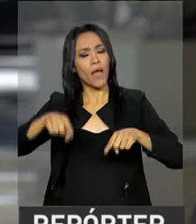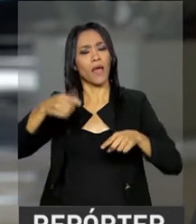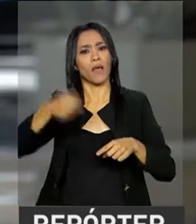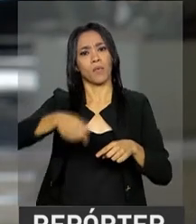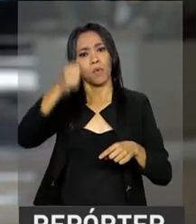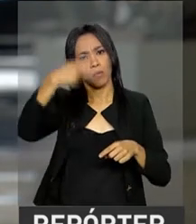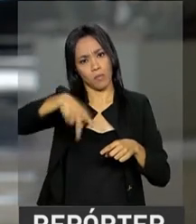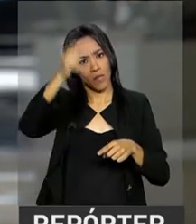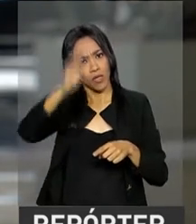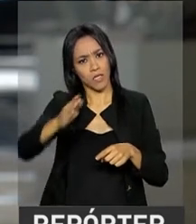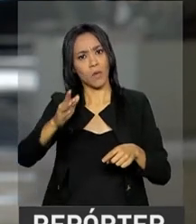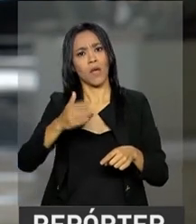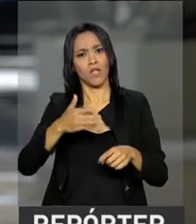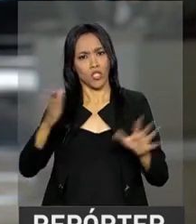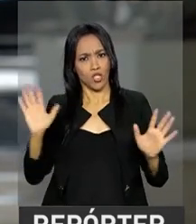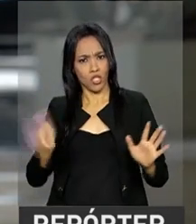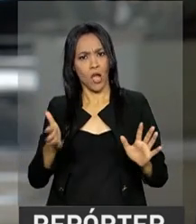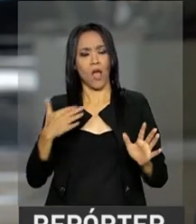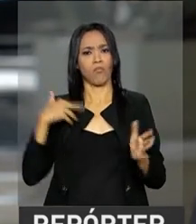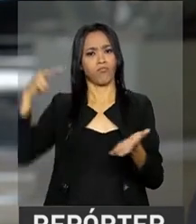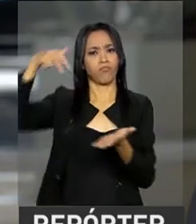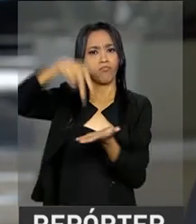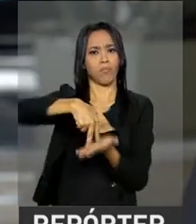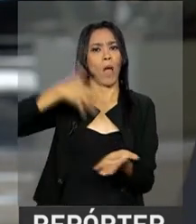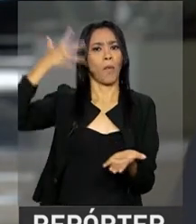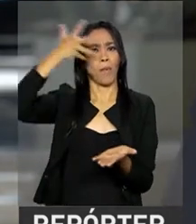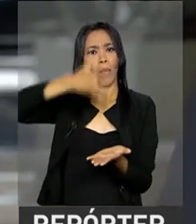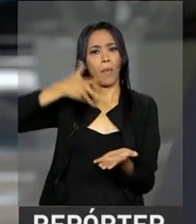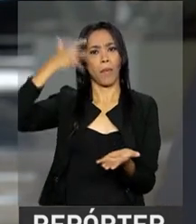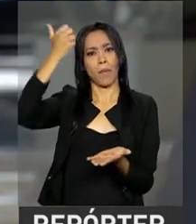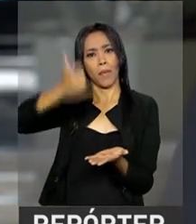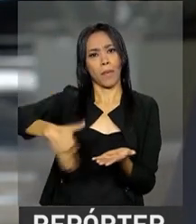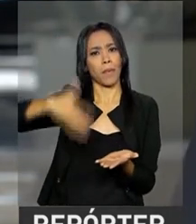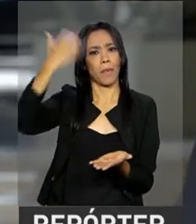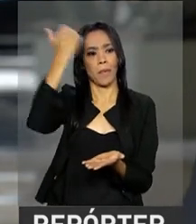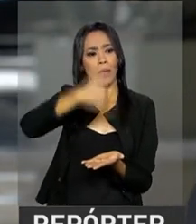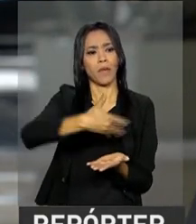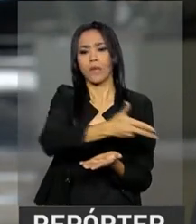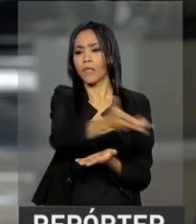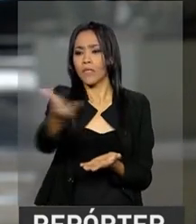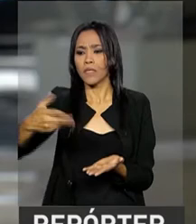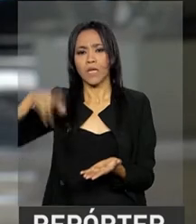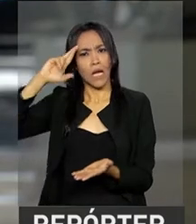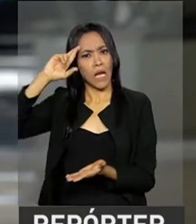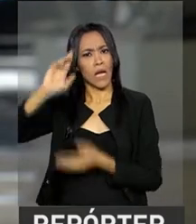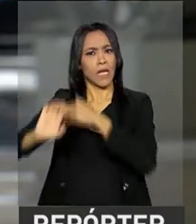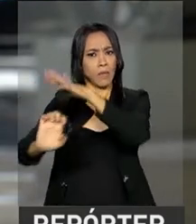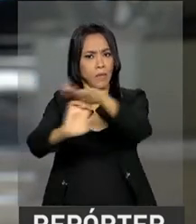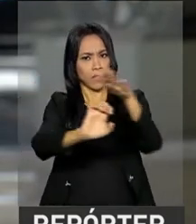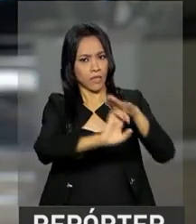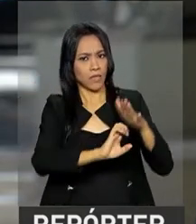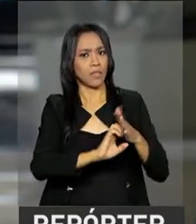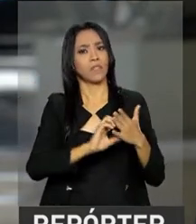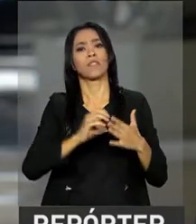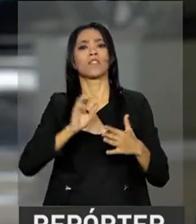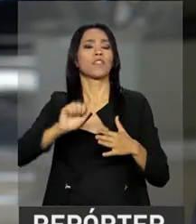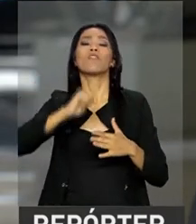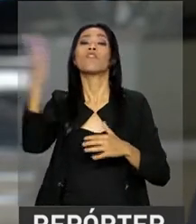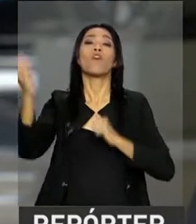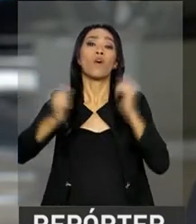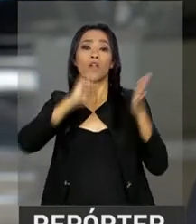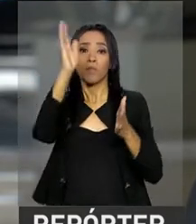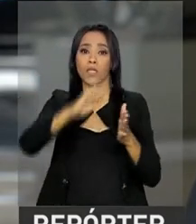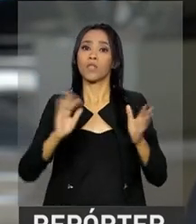bank of america que acabou de acontecer o presidente portanto falou a empresários investidores estrangeiros na abertura deste encontro que